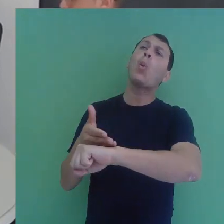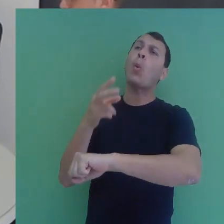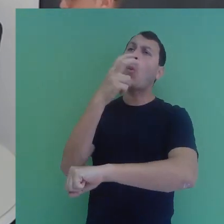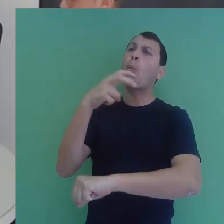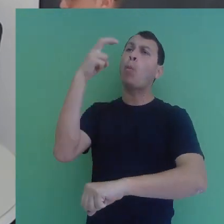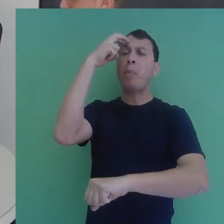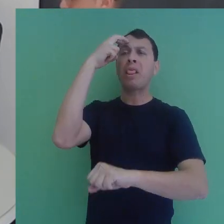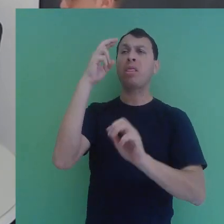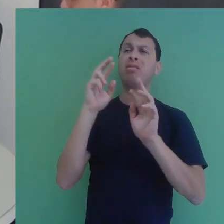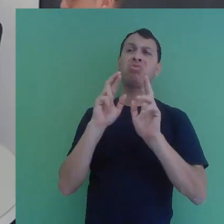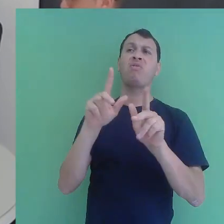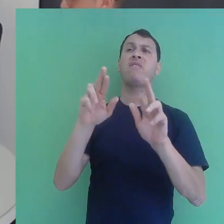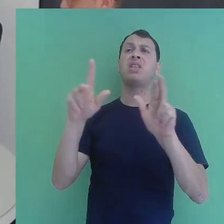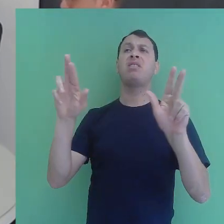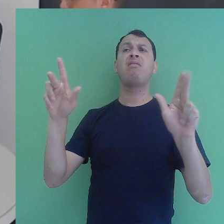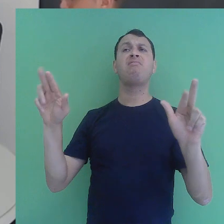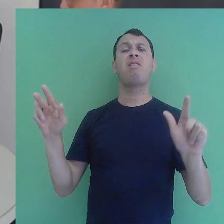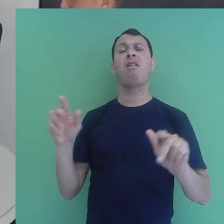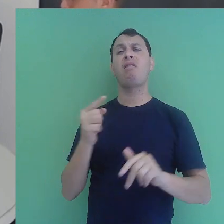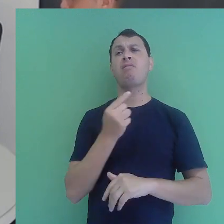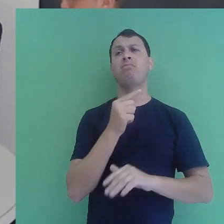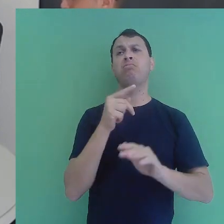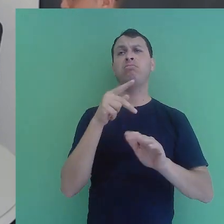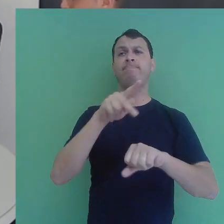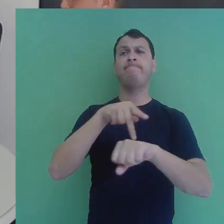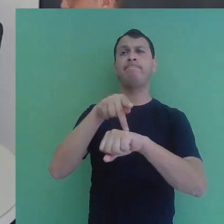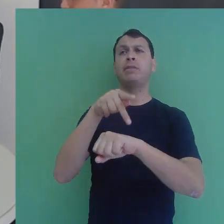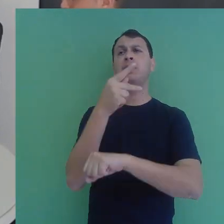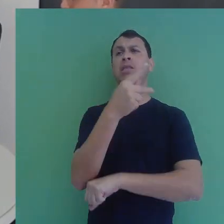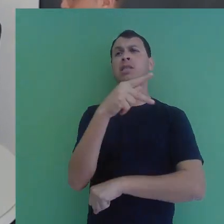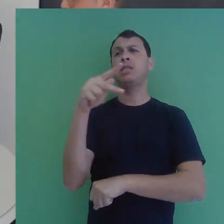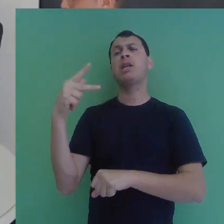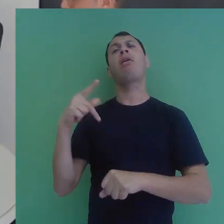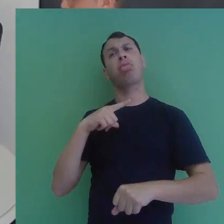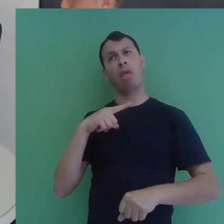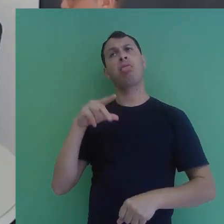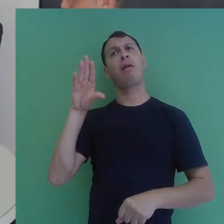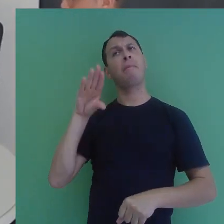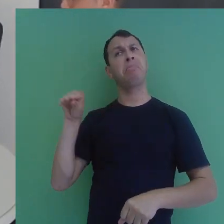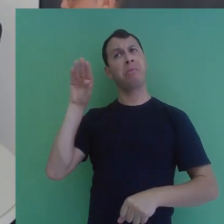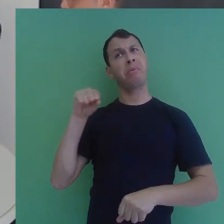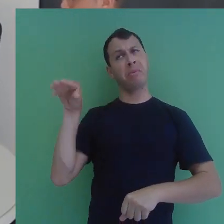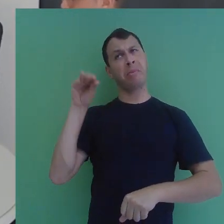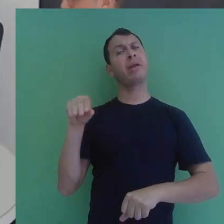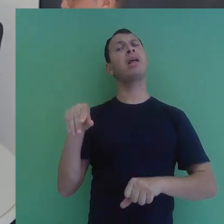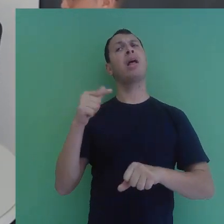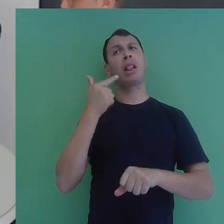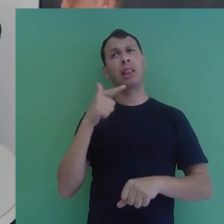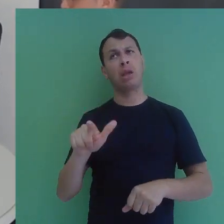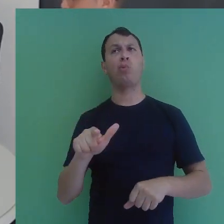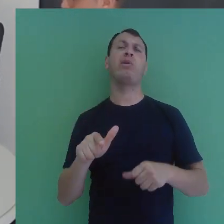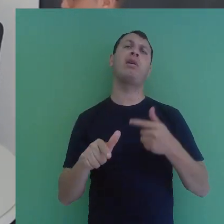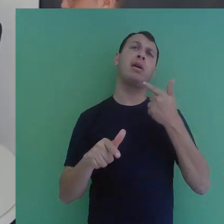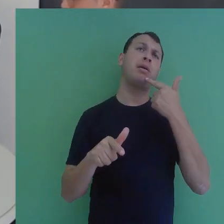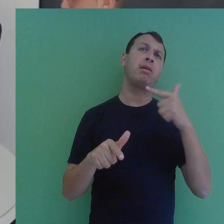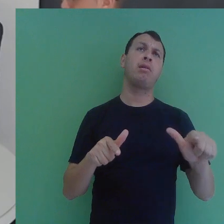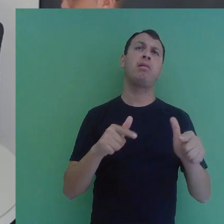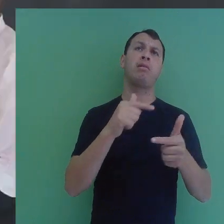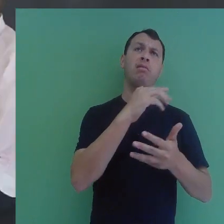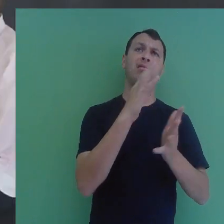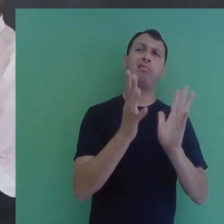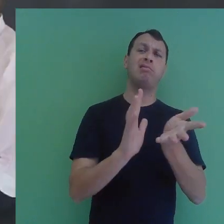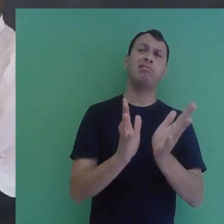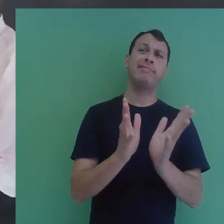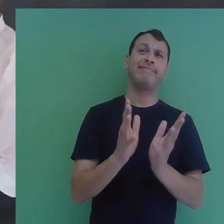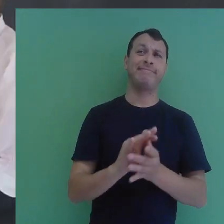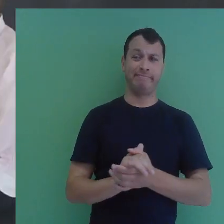Então, cada país tem o seu idioma falado e seu idioma sinalizado, né?